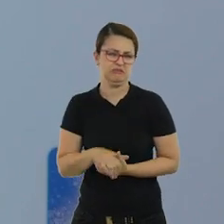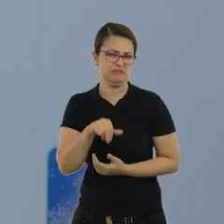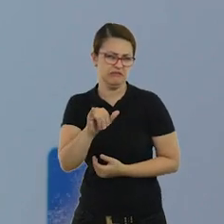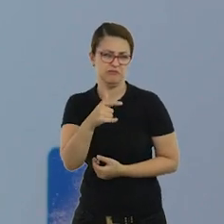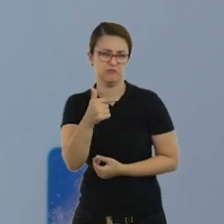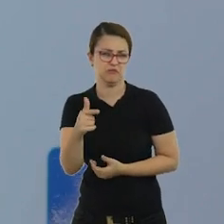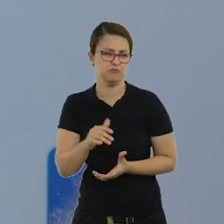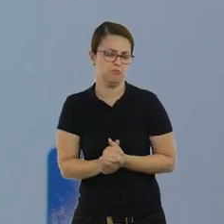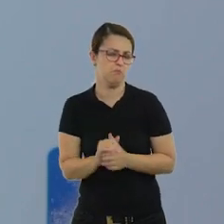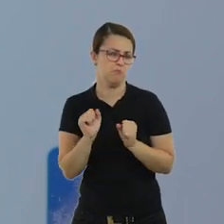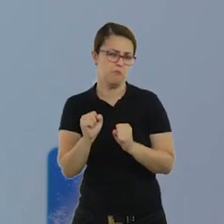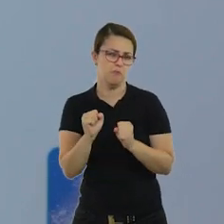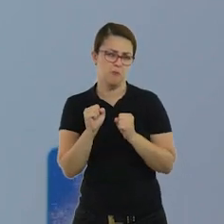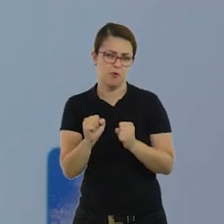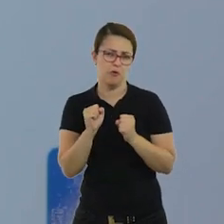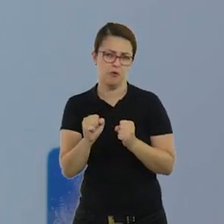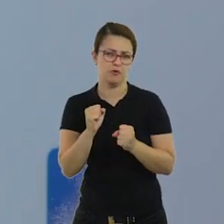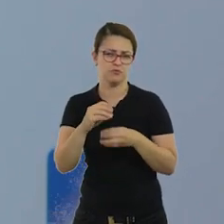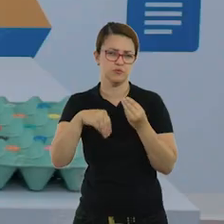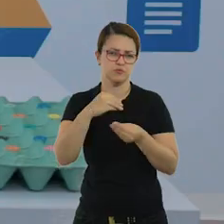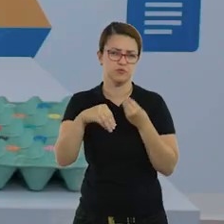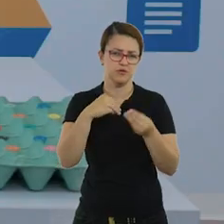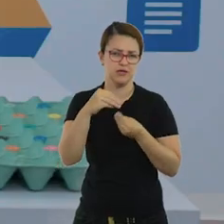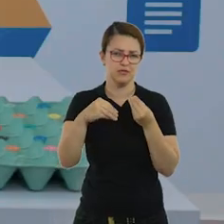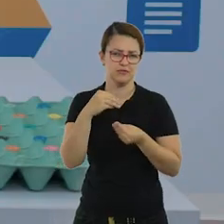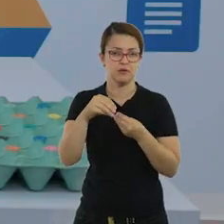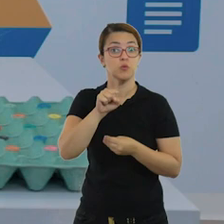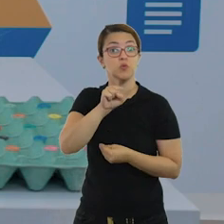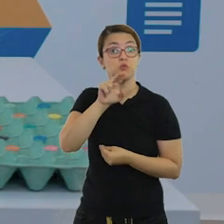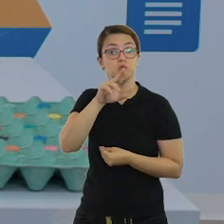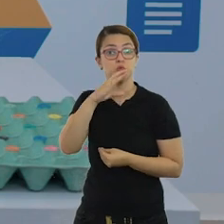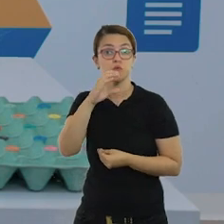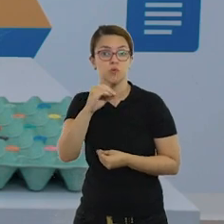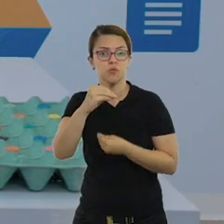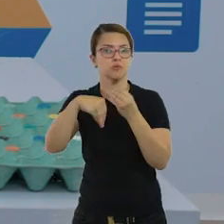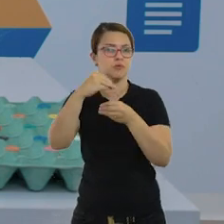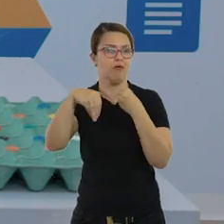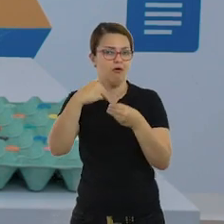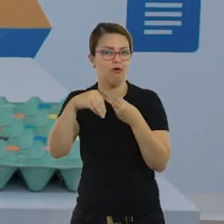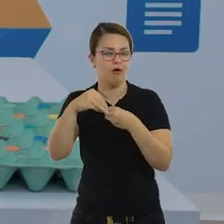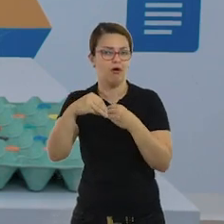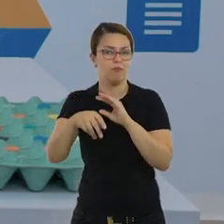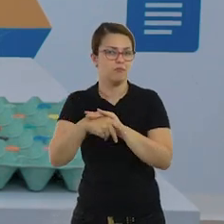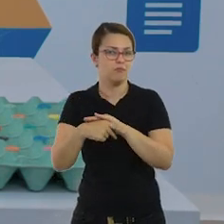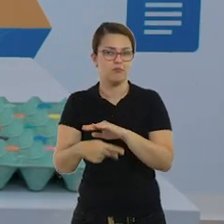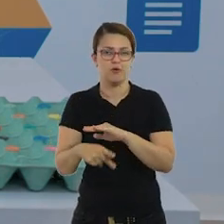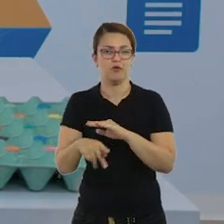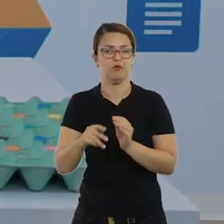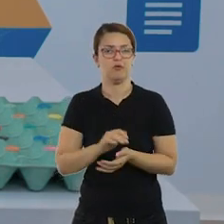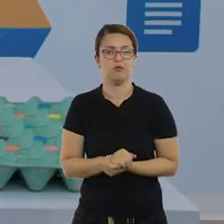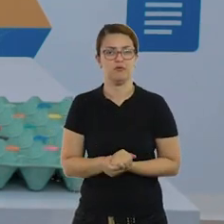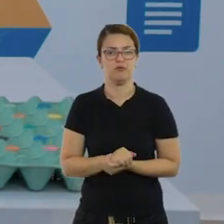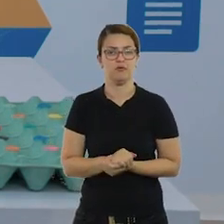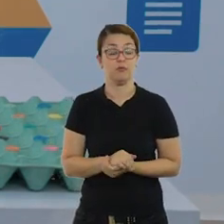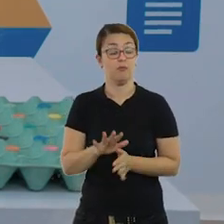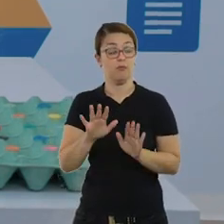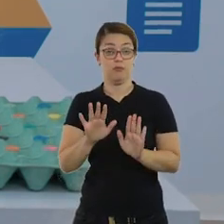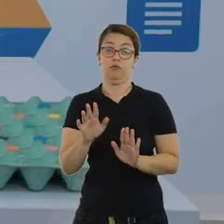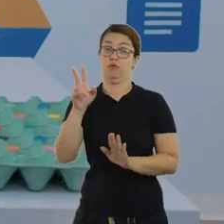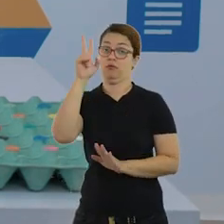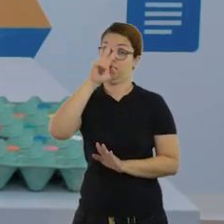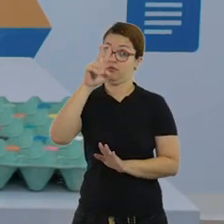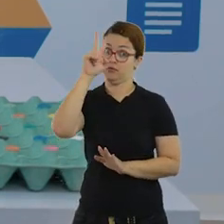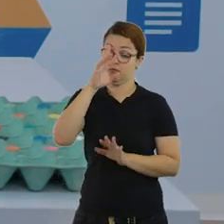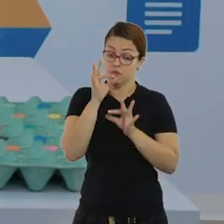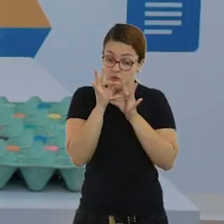casa, vocês podem improvisar com uma tinta feita com um suco em pó, ou beterraba, uma tinta caseira mesmo. E